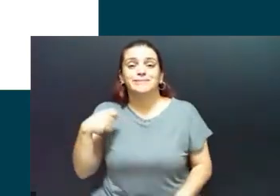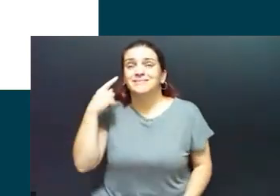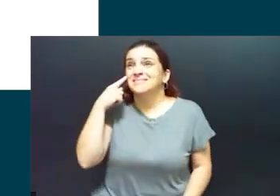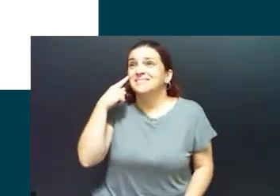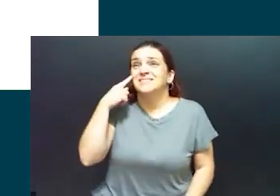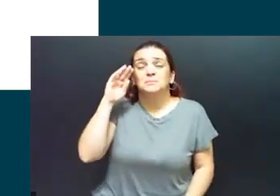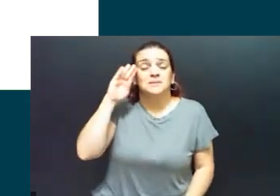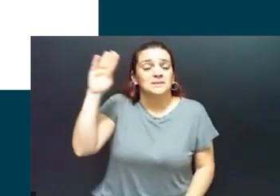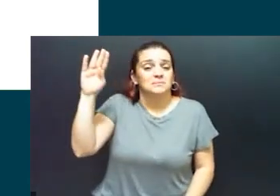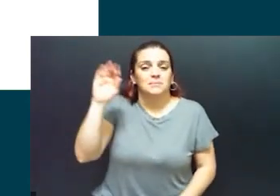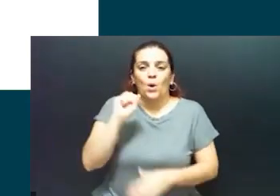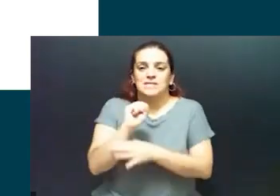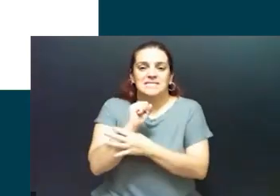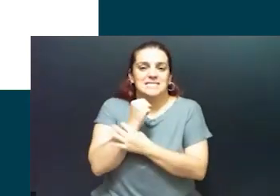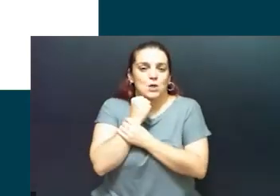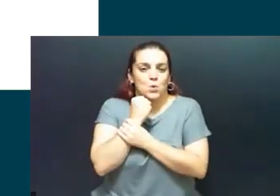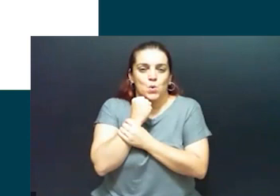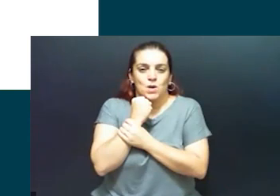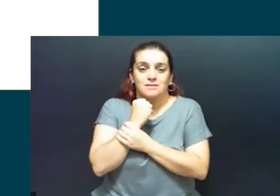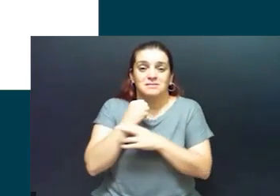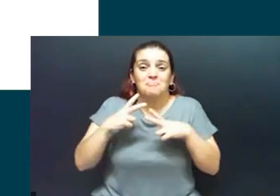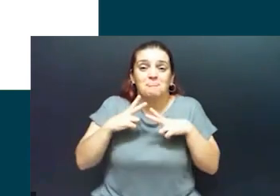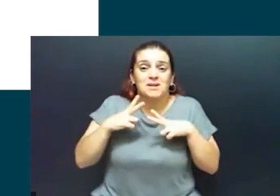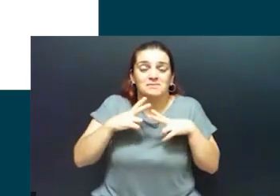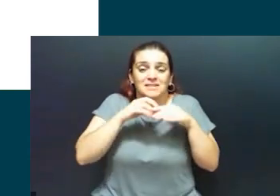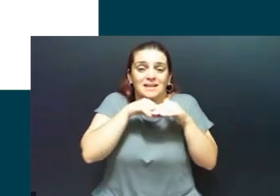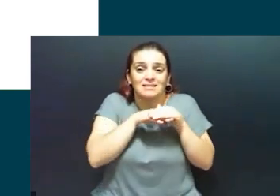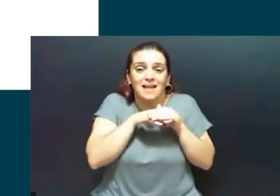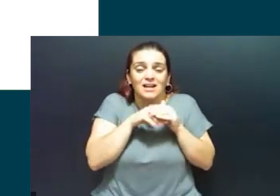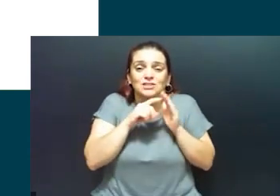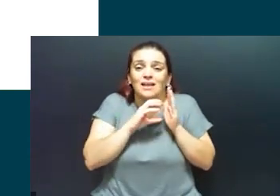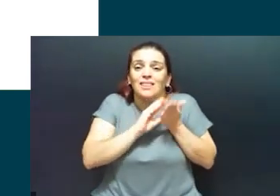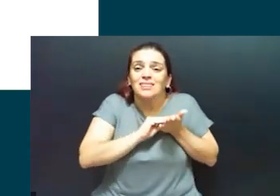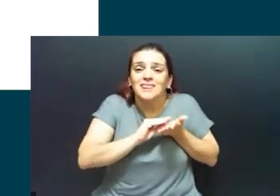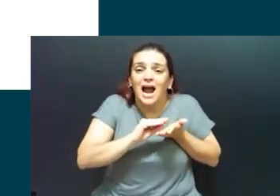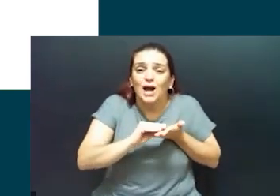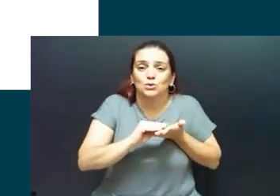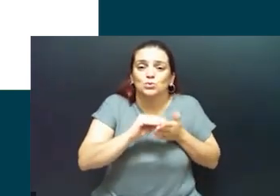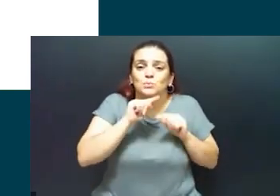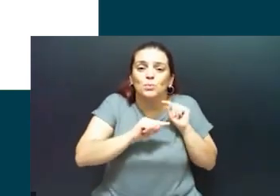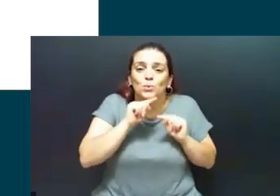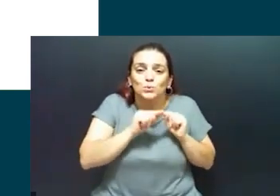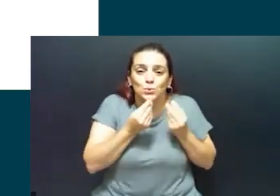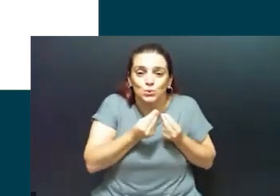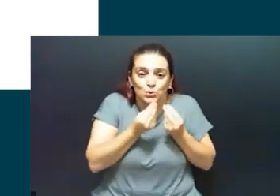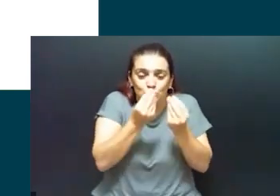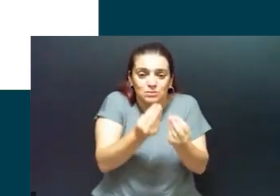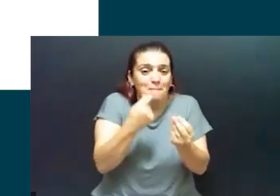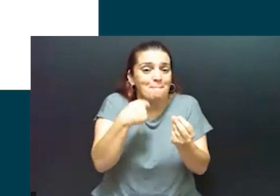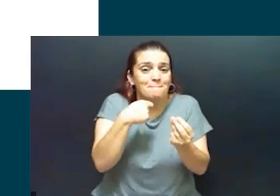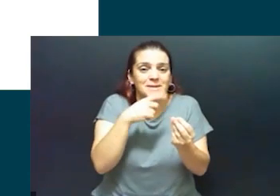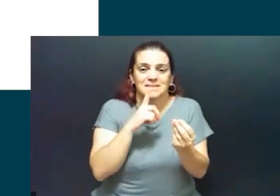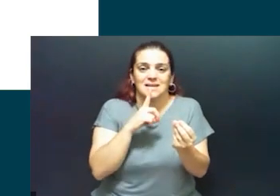inegociável. A privacidade dos dados da cliente e a segurança do produto oferecido tem que estar no DNA do